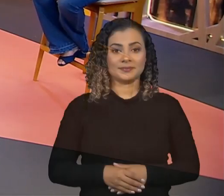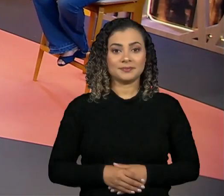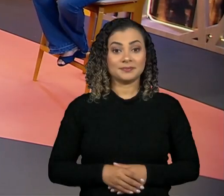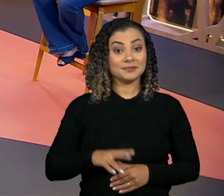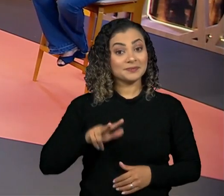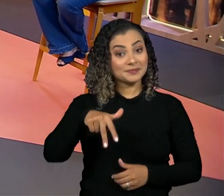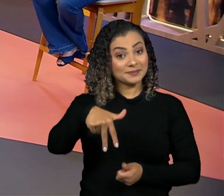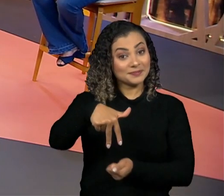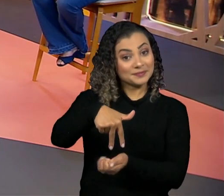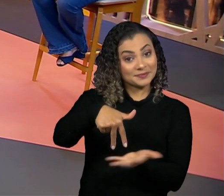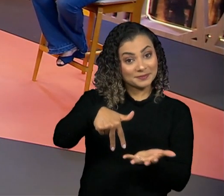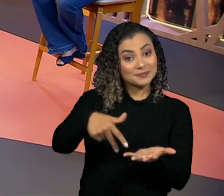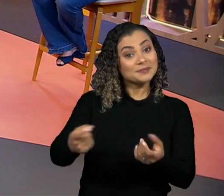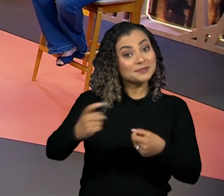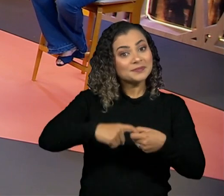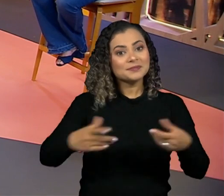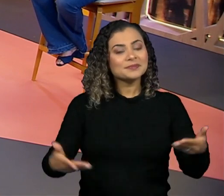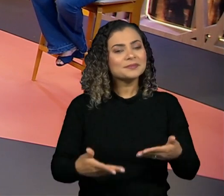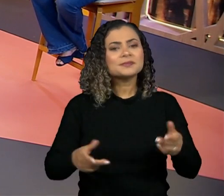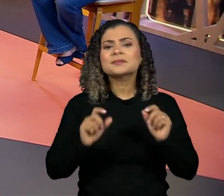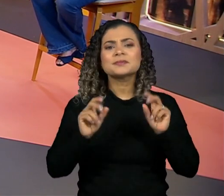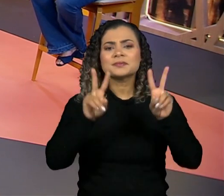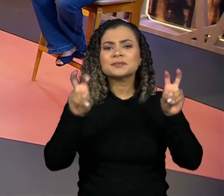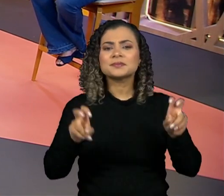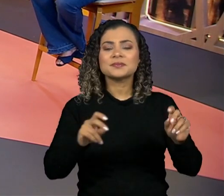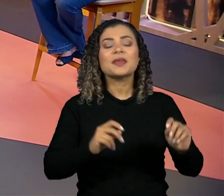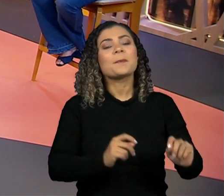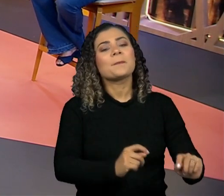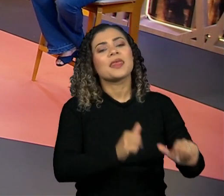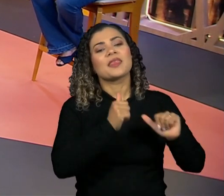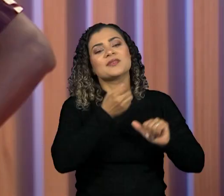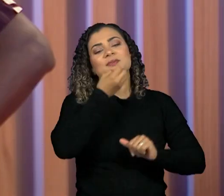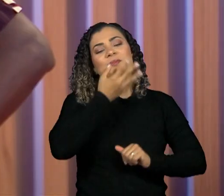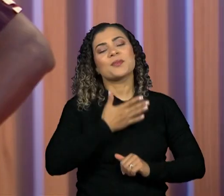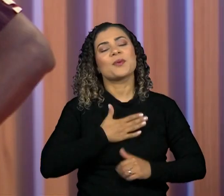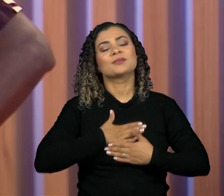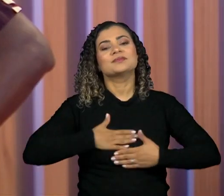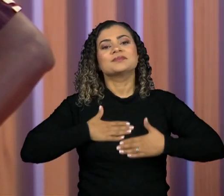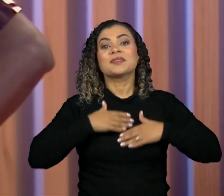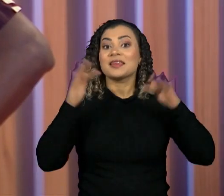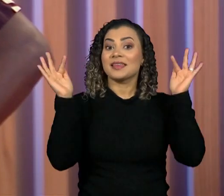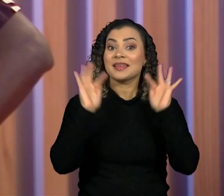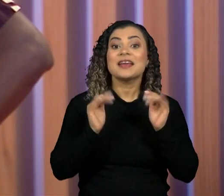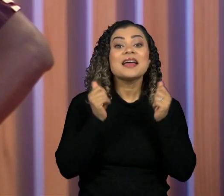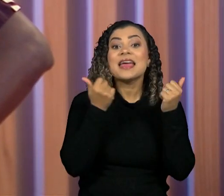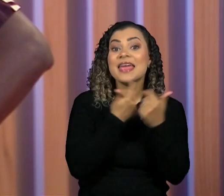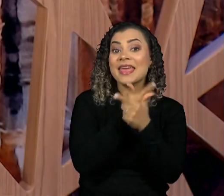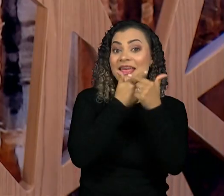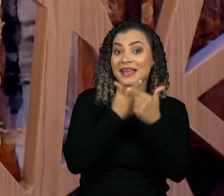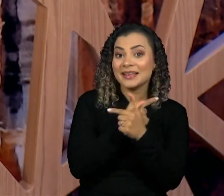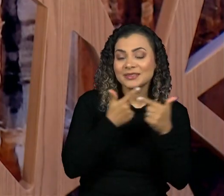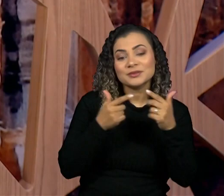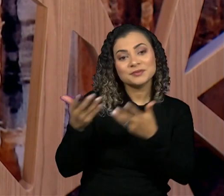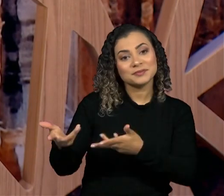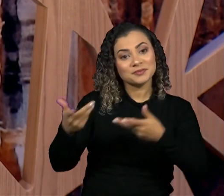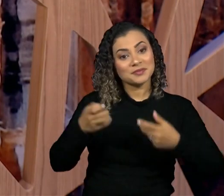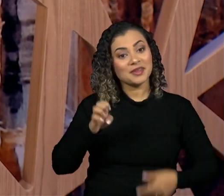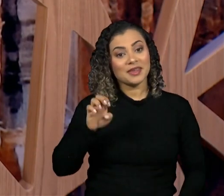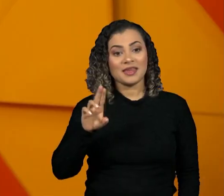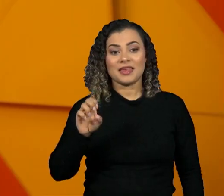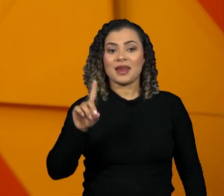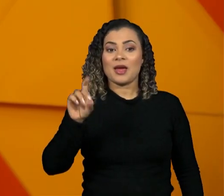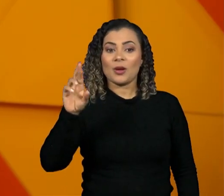Estação Livre de volta. Hoje a gente está aqui falando dos benefícios do riso. E eu estou recebendo o Heraldo Firmino e a Juliana